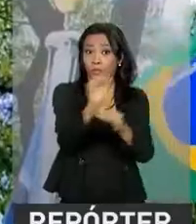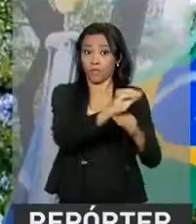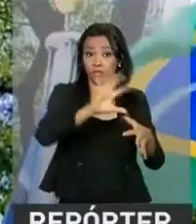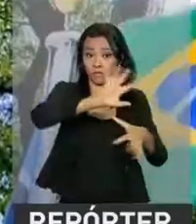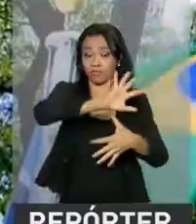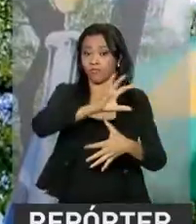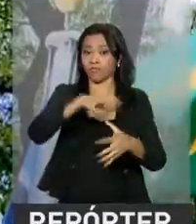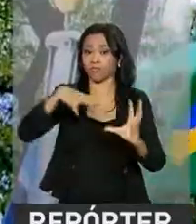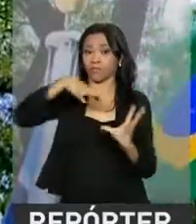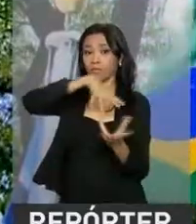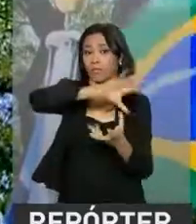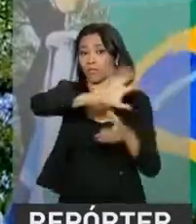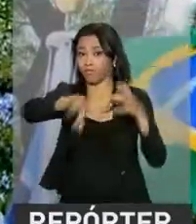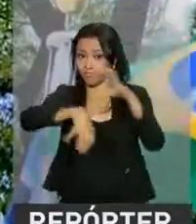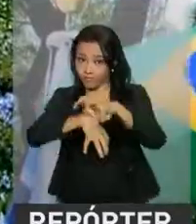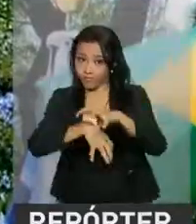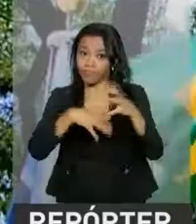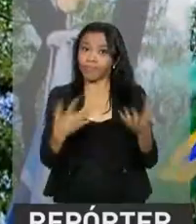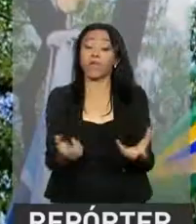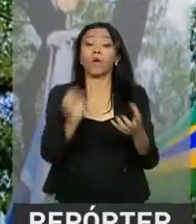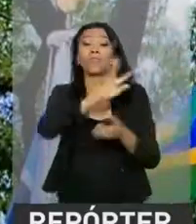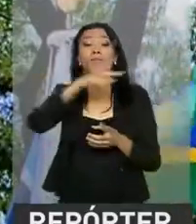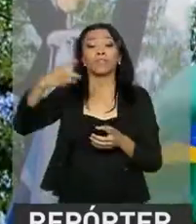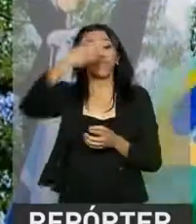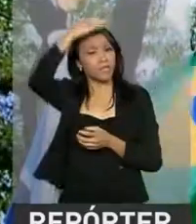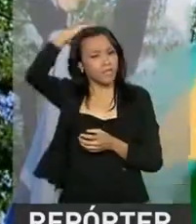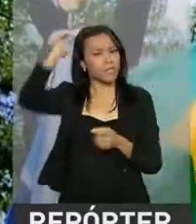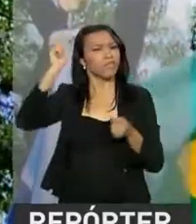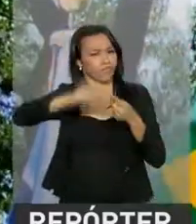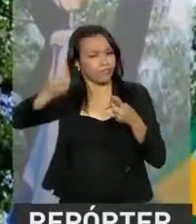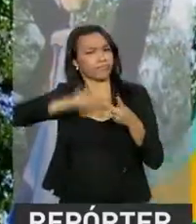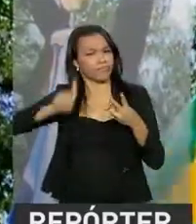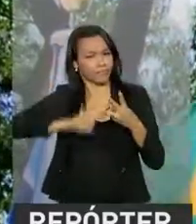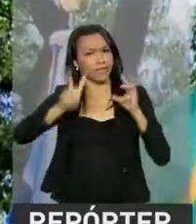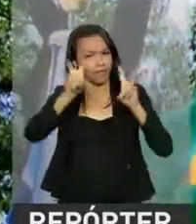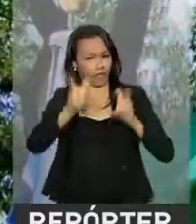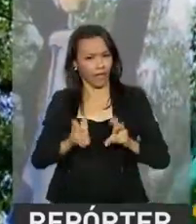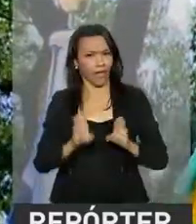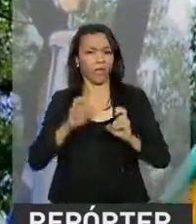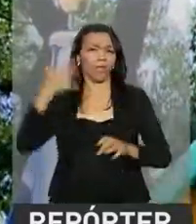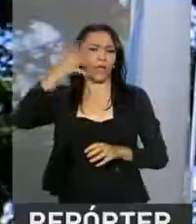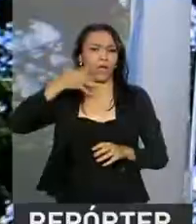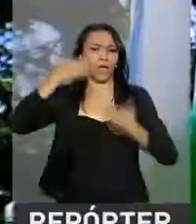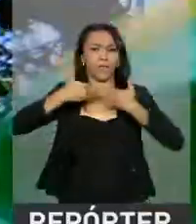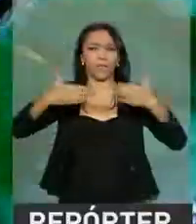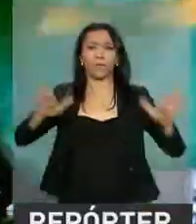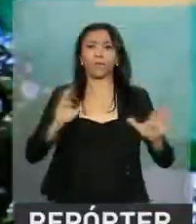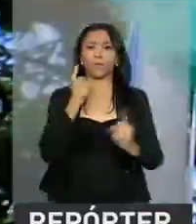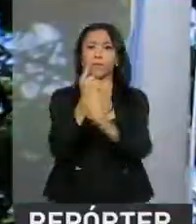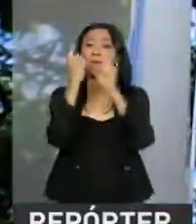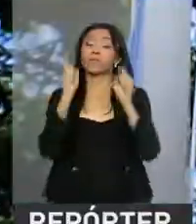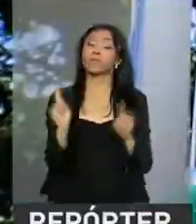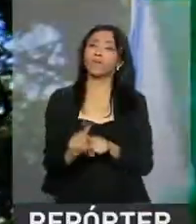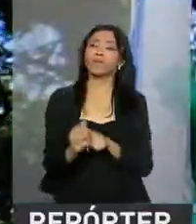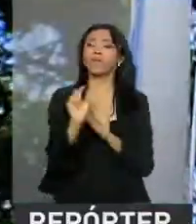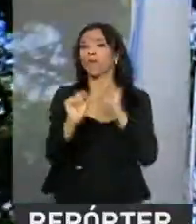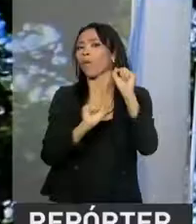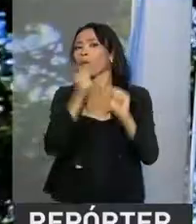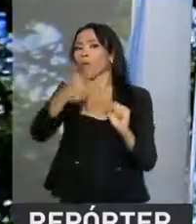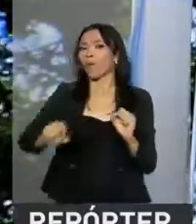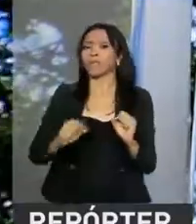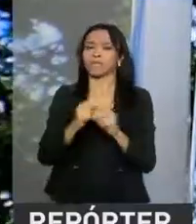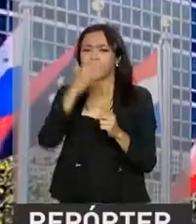ambiente. O presidente Michel Temer vai abordar estes assuntos no discurso de abertura do encontro, além de questões como a crise